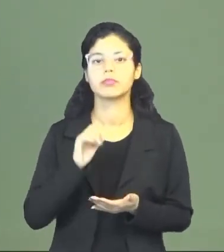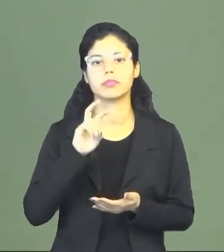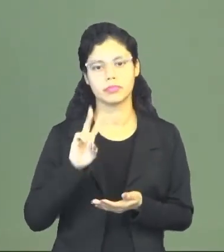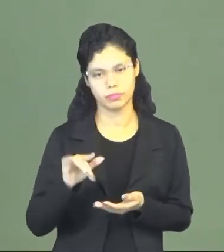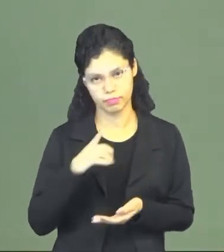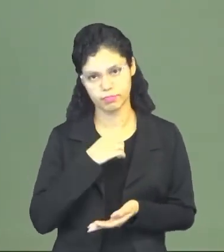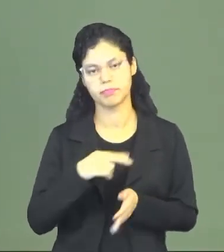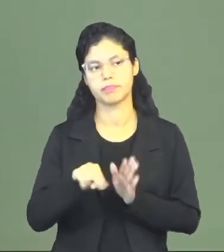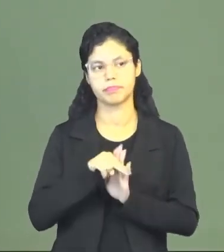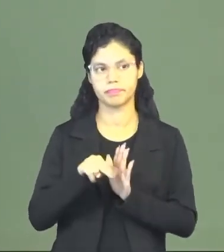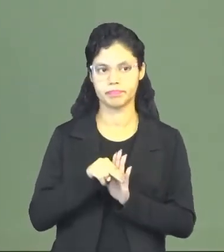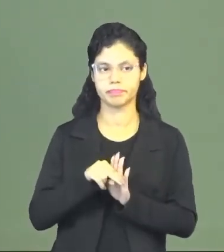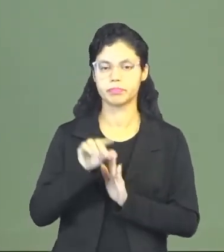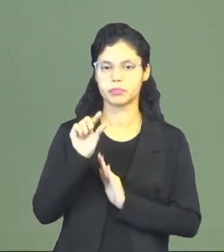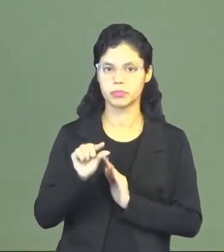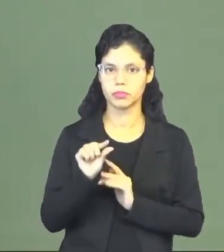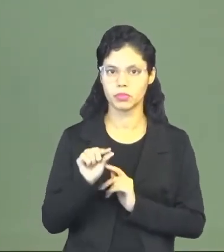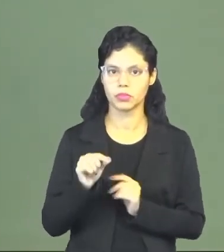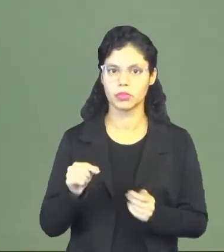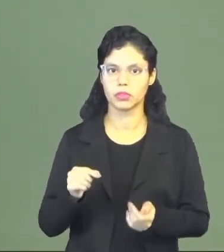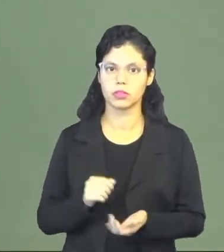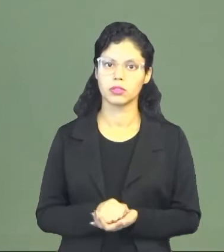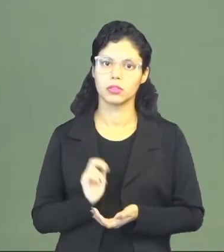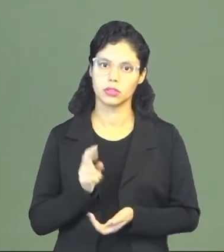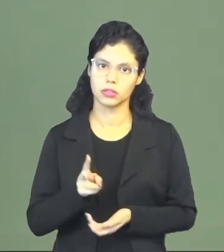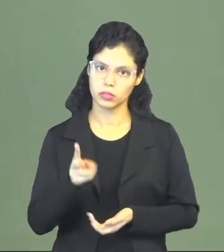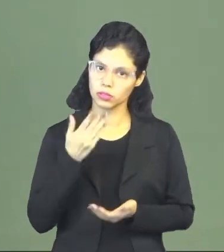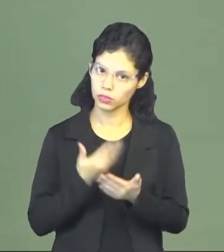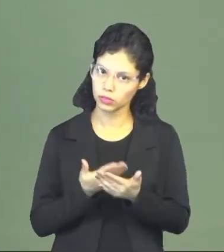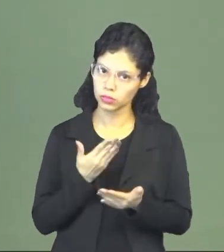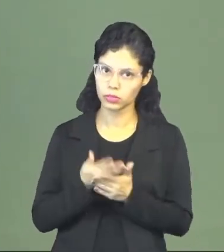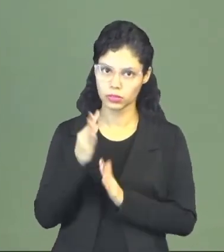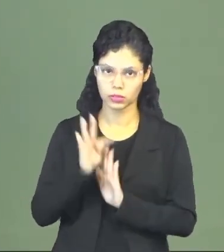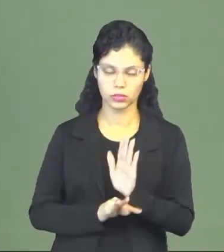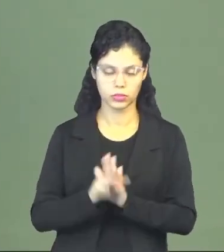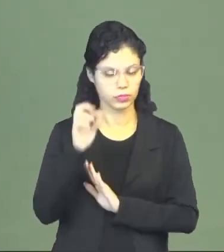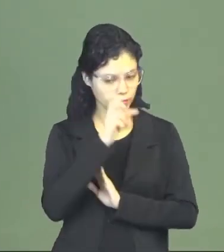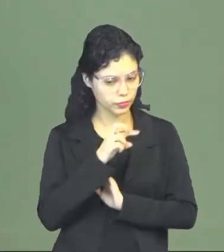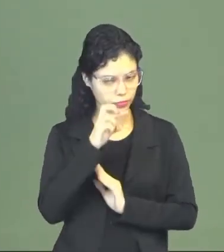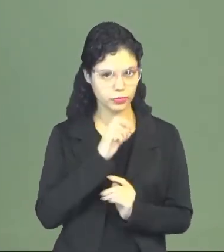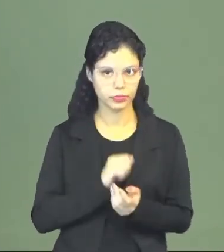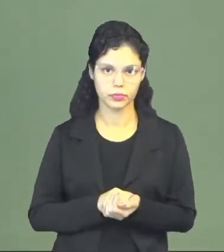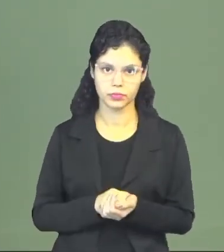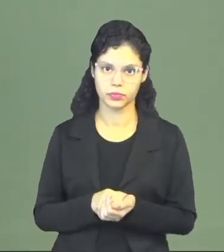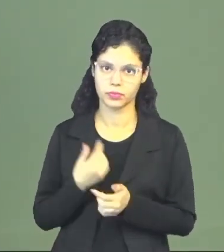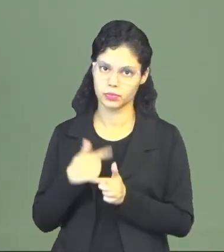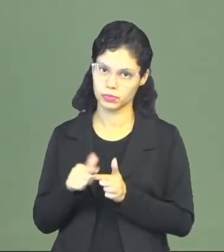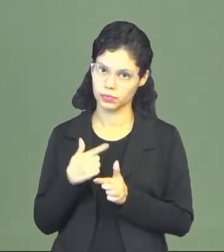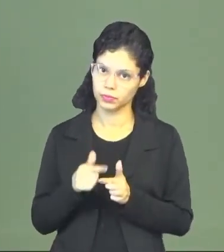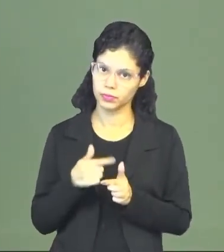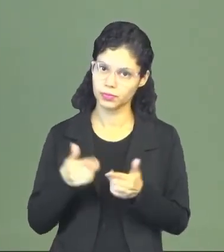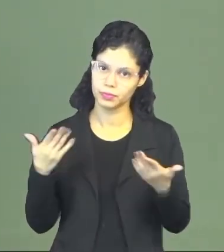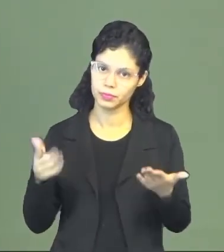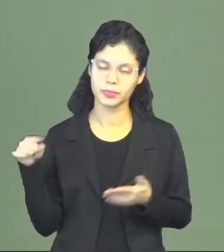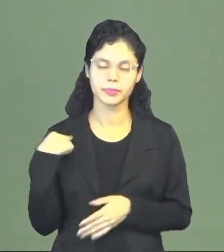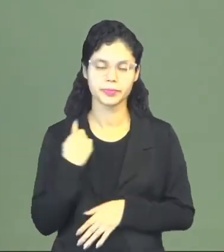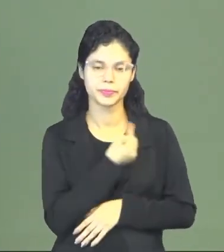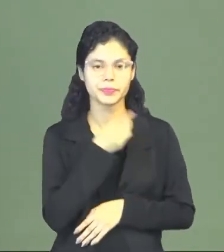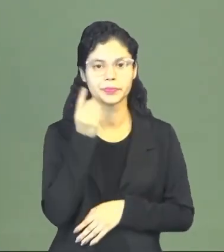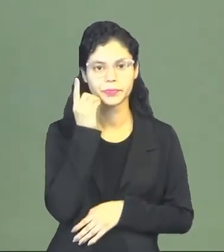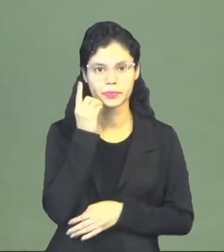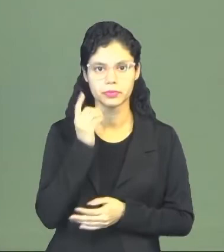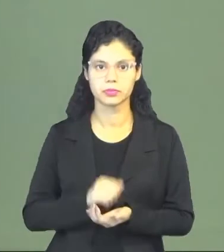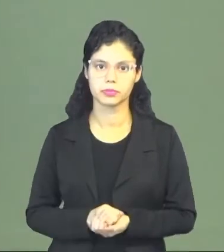tirar nota baixa. Então, estude e se dedique aos seus estudos, tá bom? Isso é só um texto para a gente analisar uma situação corriqueira, né, no nosso dia a